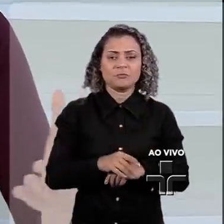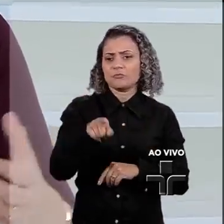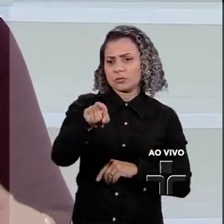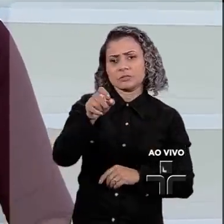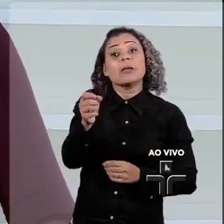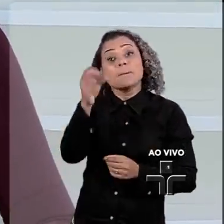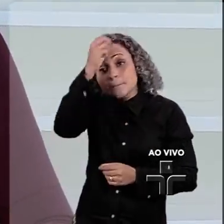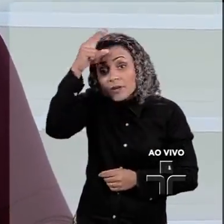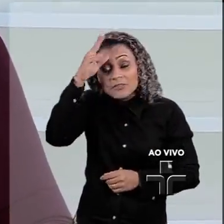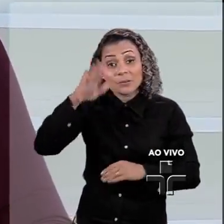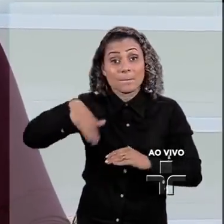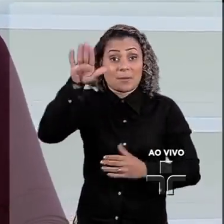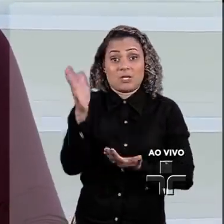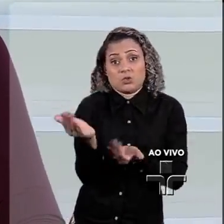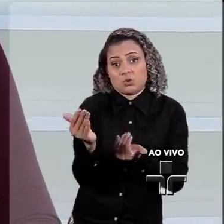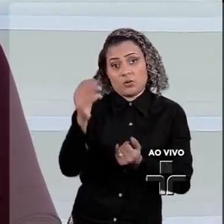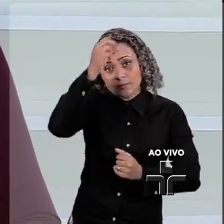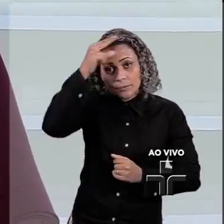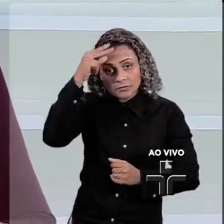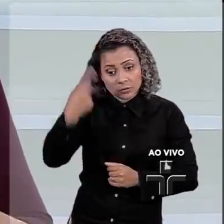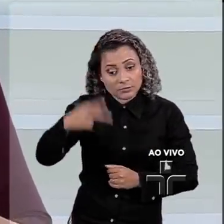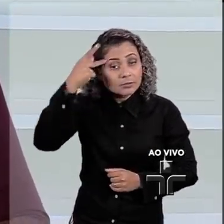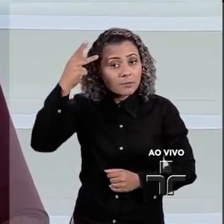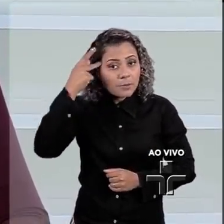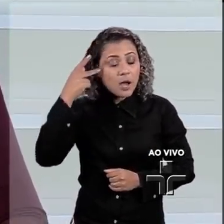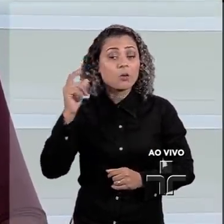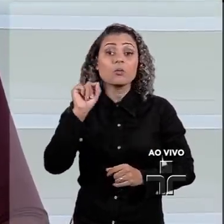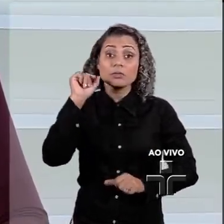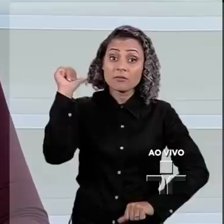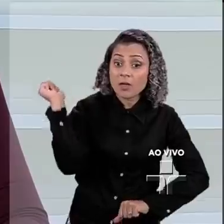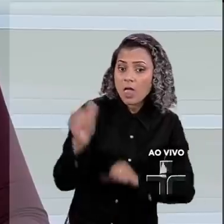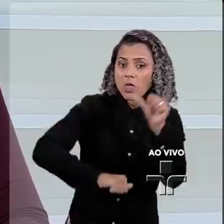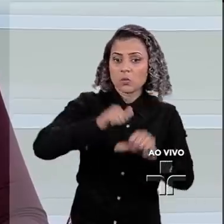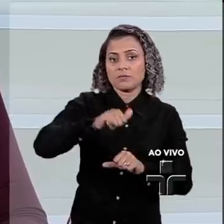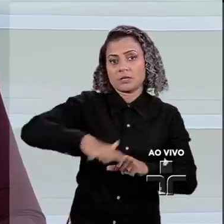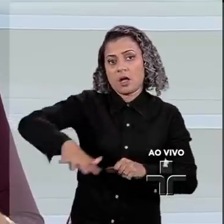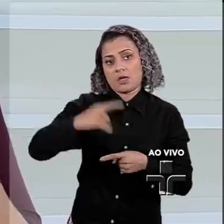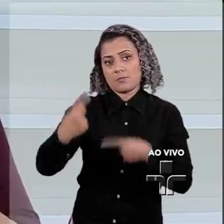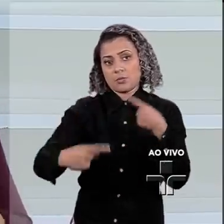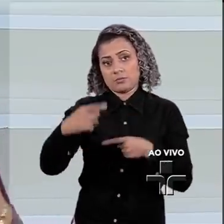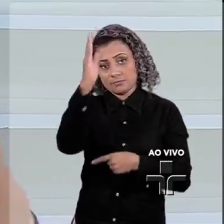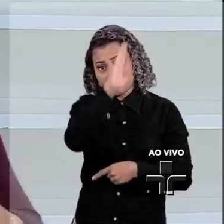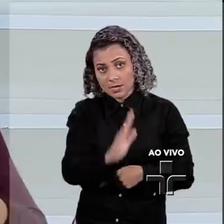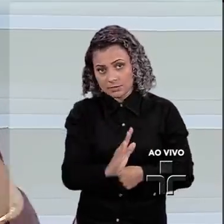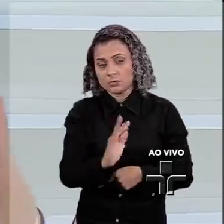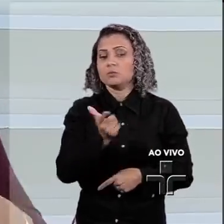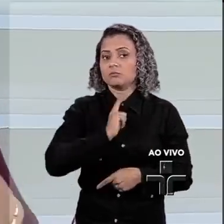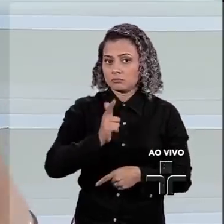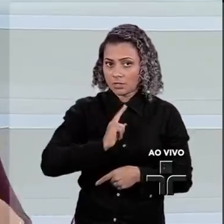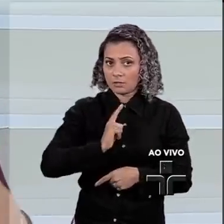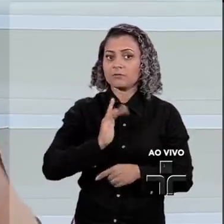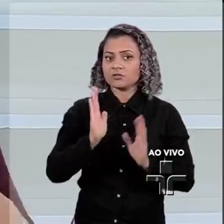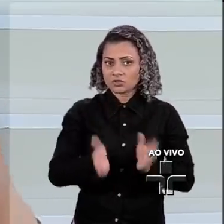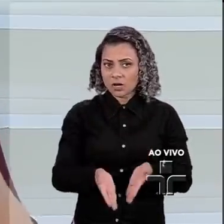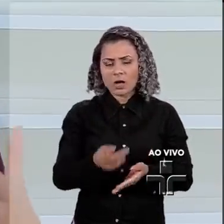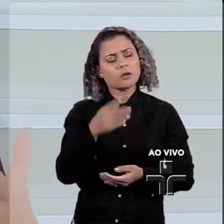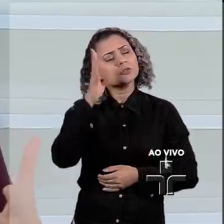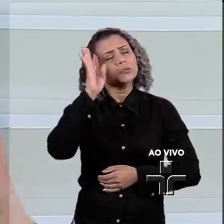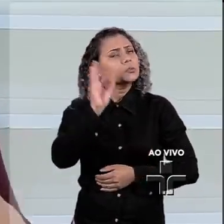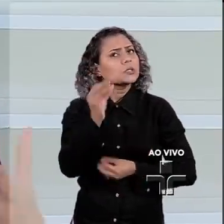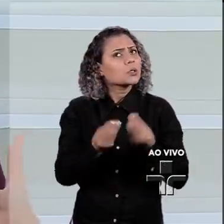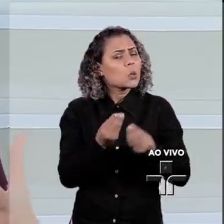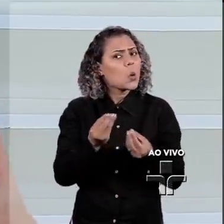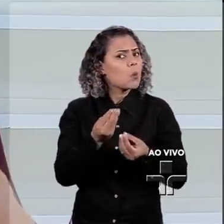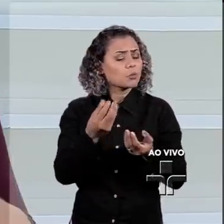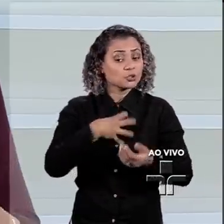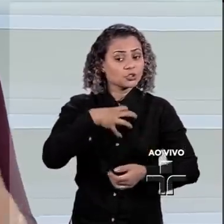mais jovem de São Paulo e a gente acabou de assistir a uma renovação muito grande da política brasileira. A gente ainda não entendeu a identidade dela, a